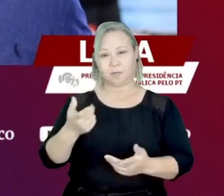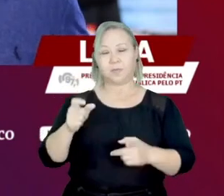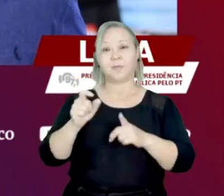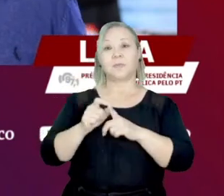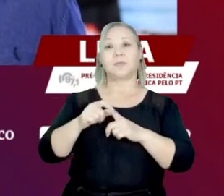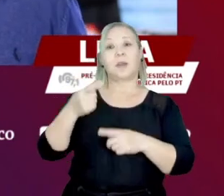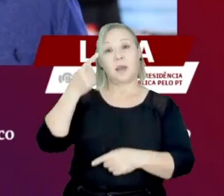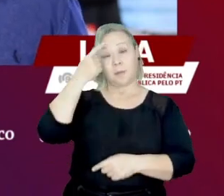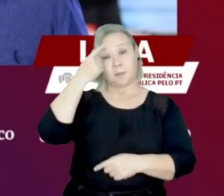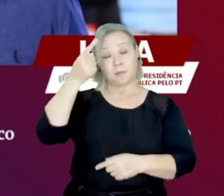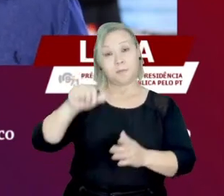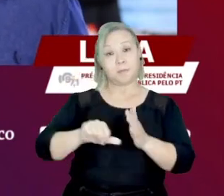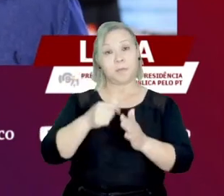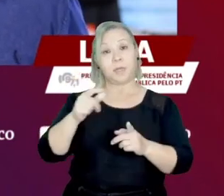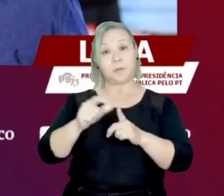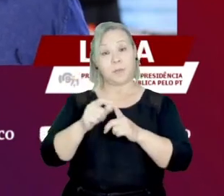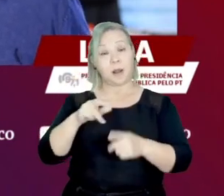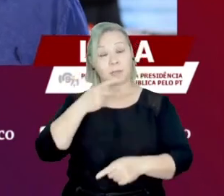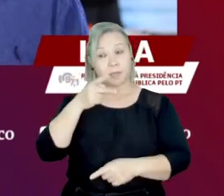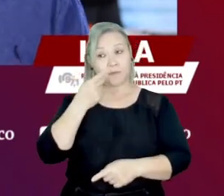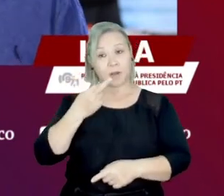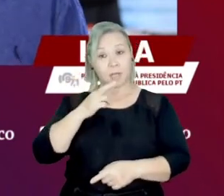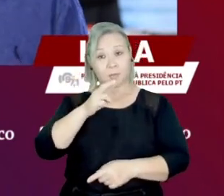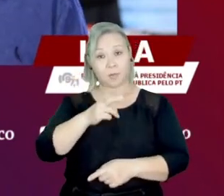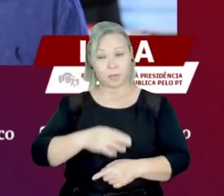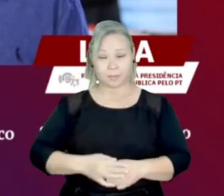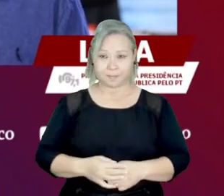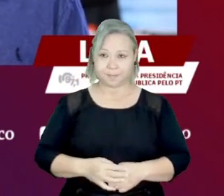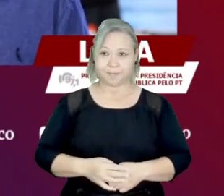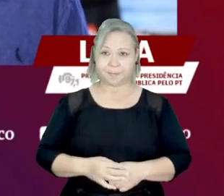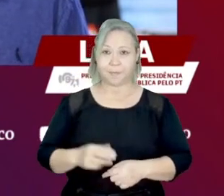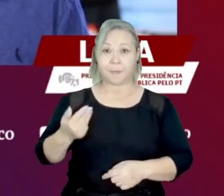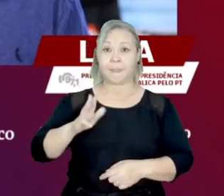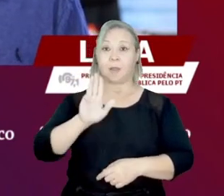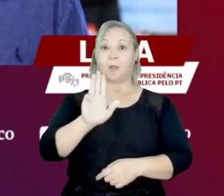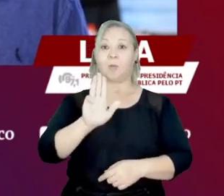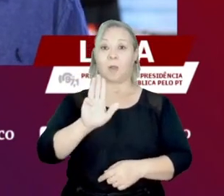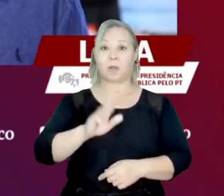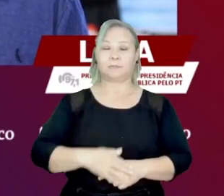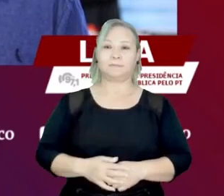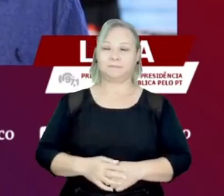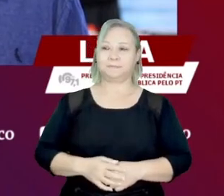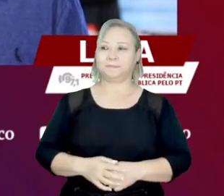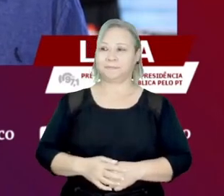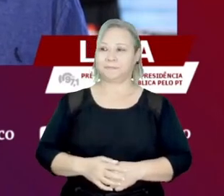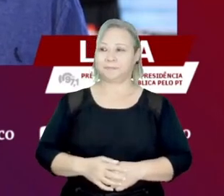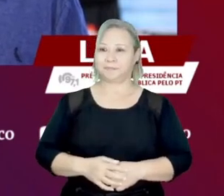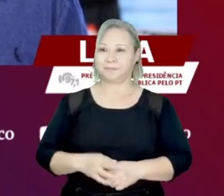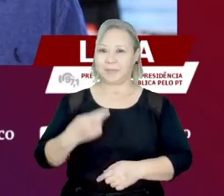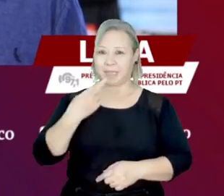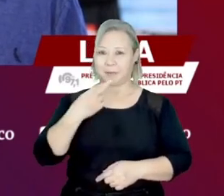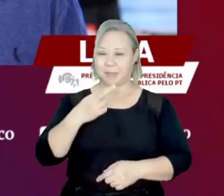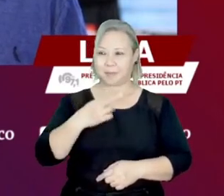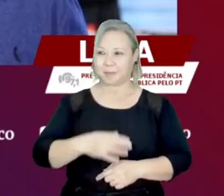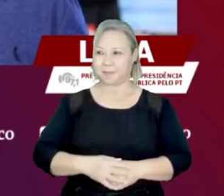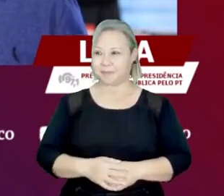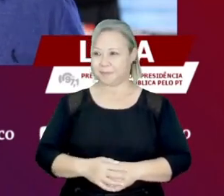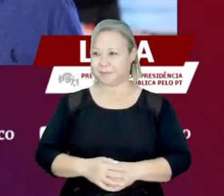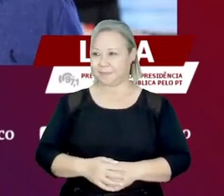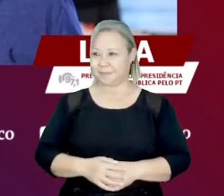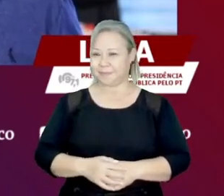Olha, um cidadão comum... que é o resultado de consciência política do povo brasileiro. Dona Lindu.